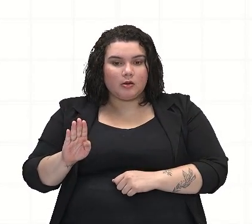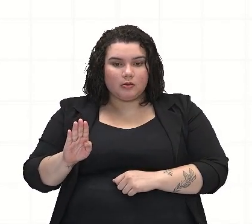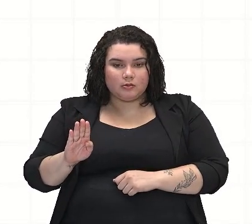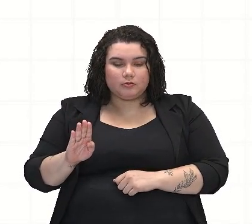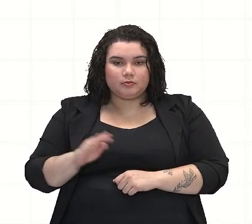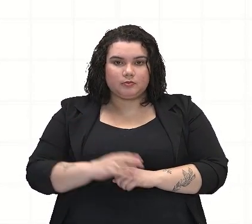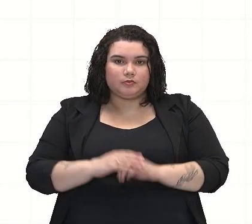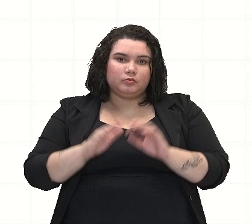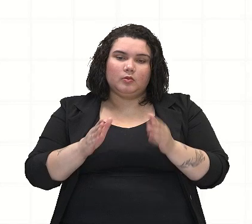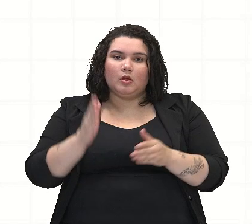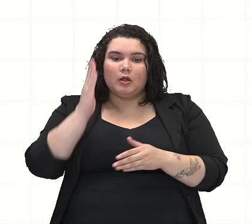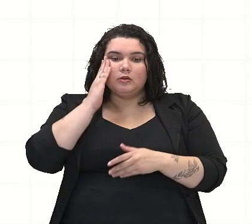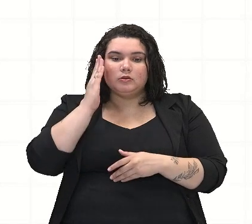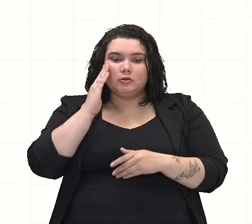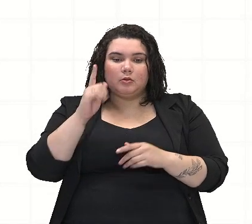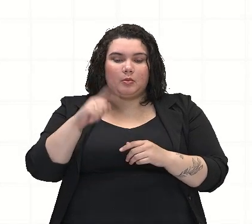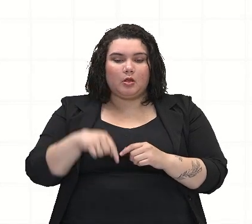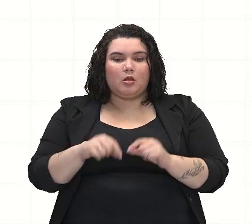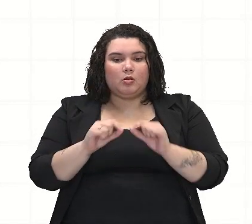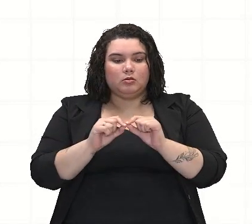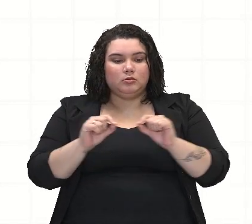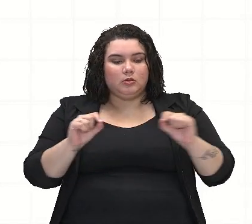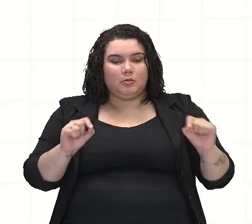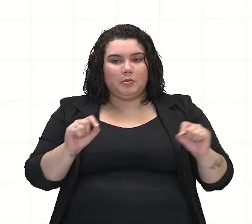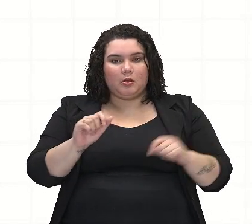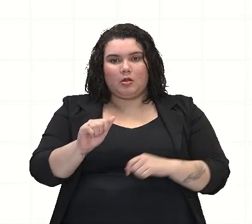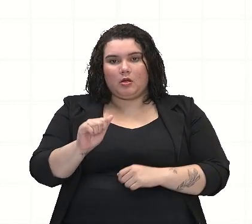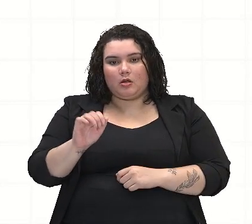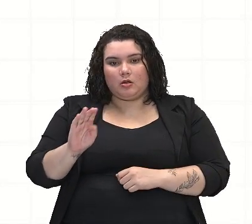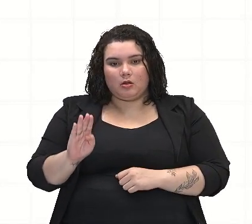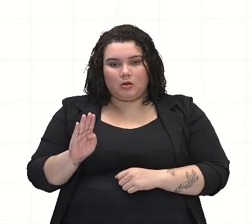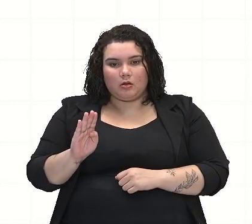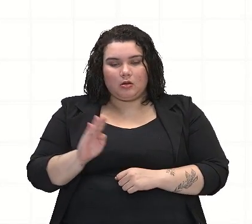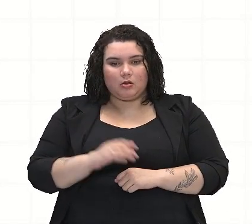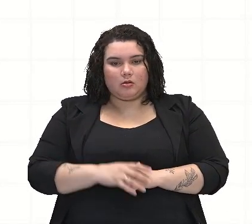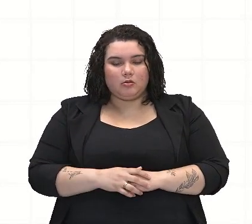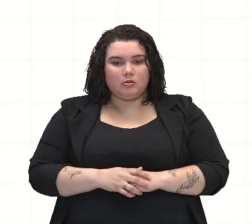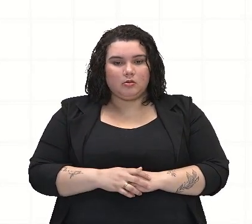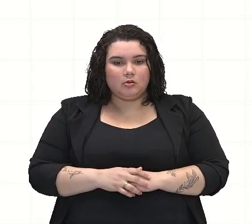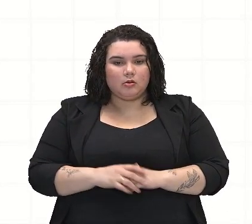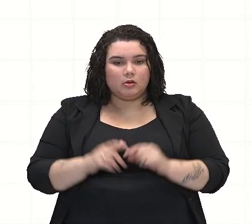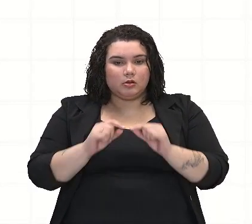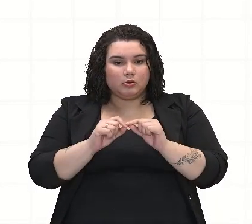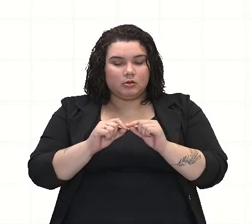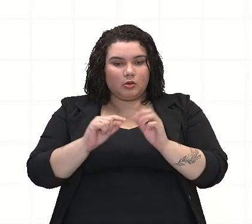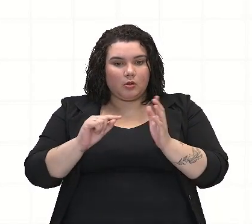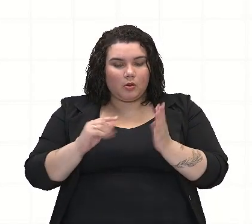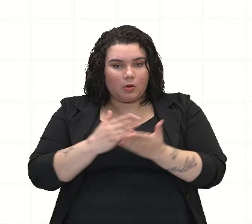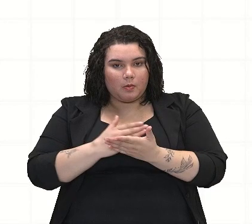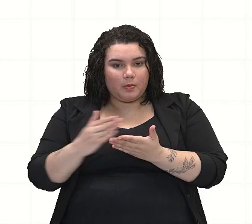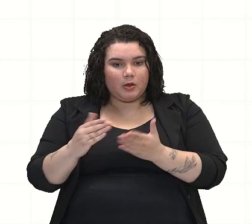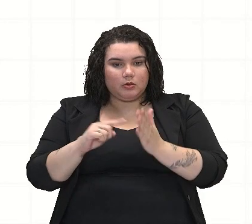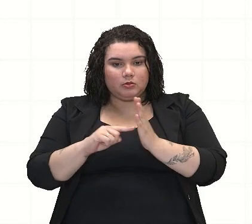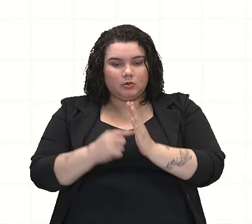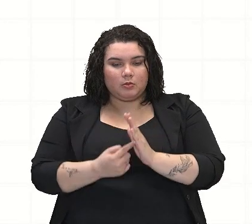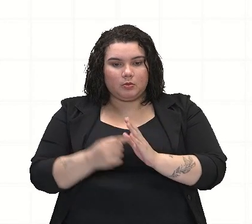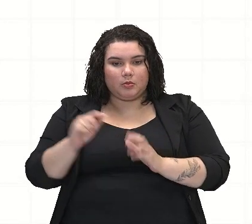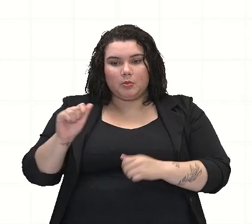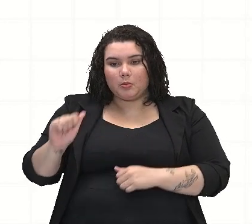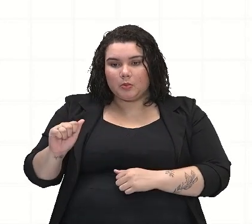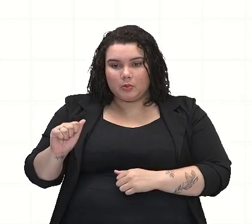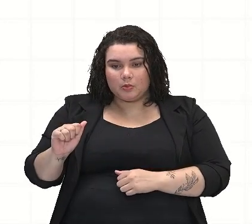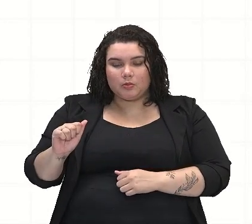Então a gente já sabe que isso aqui é o segmento AB. É o segmento que começa, né? Aqui, ó, que vai,